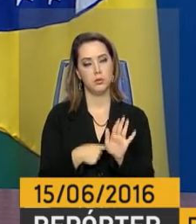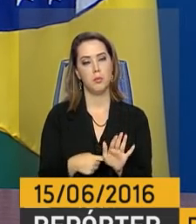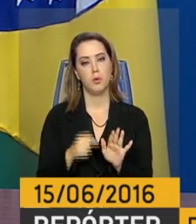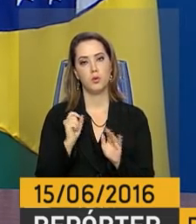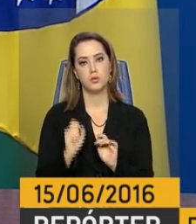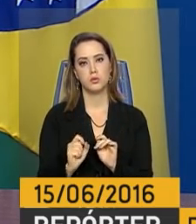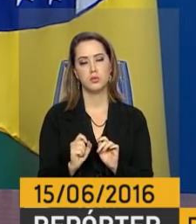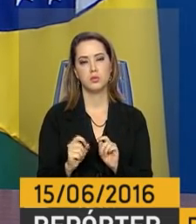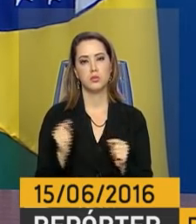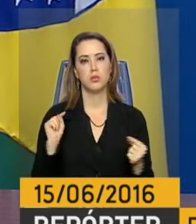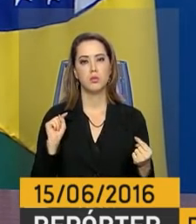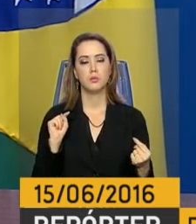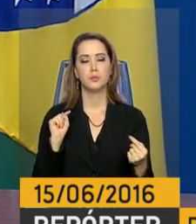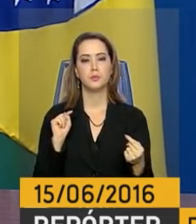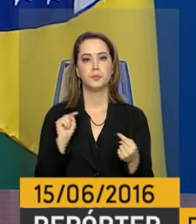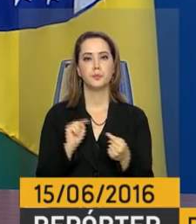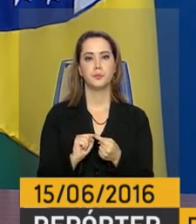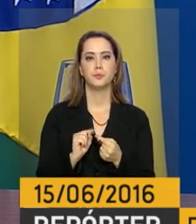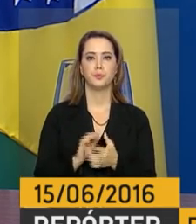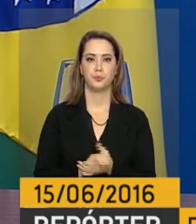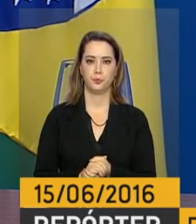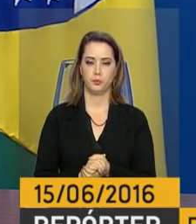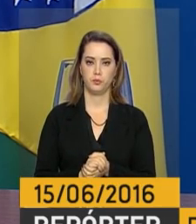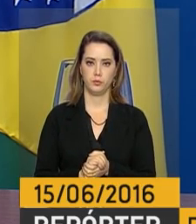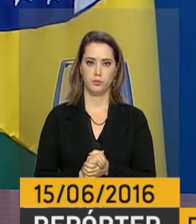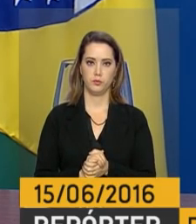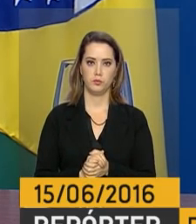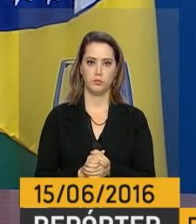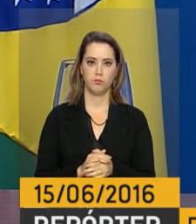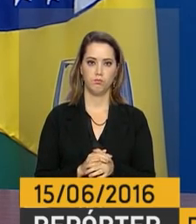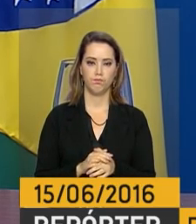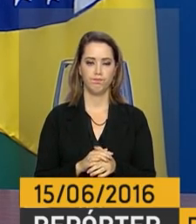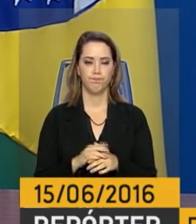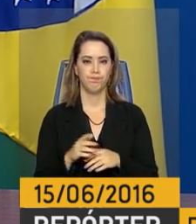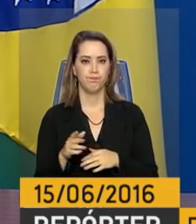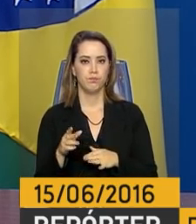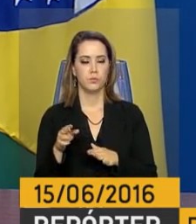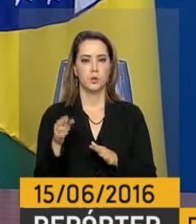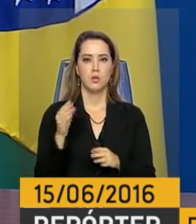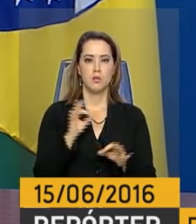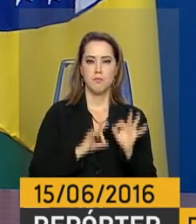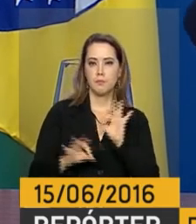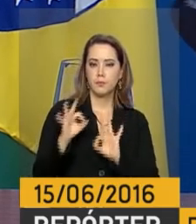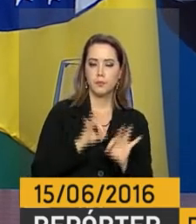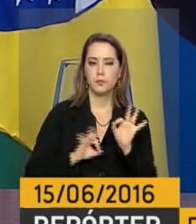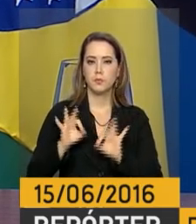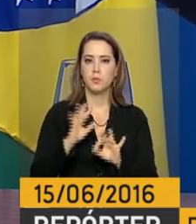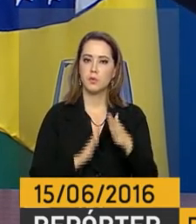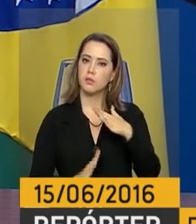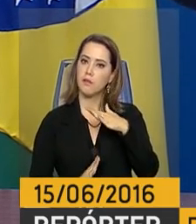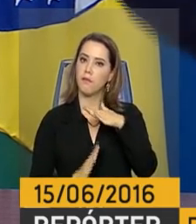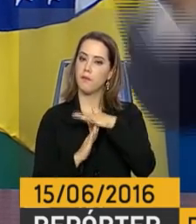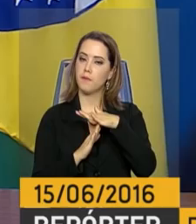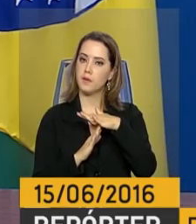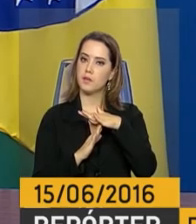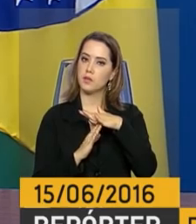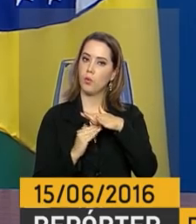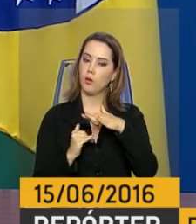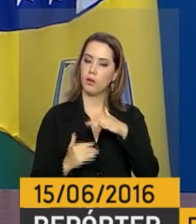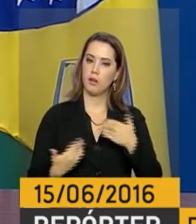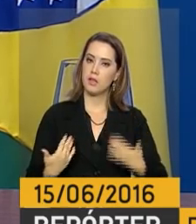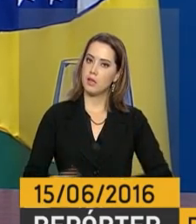ela objetivamente ah regula e fixa é um limite de